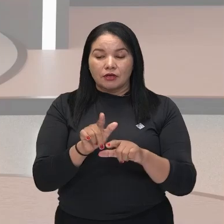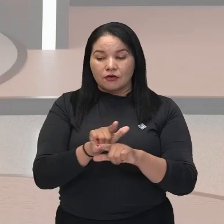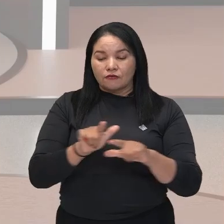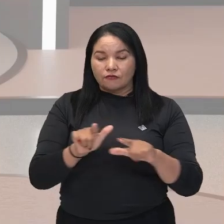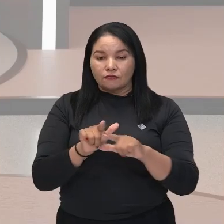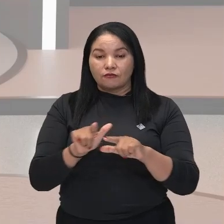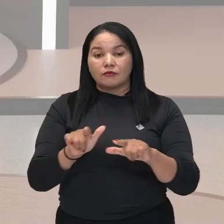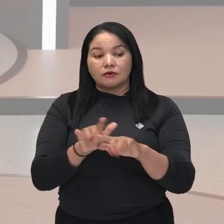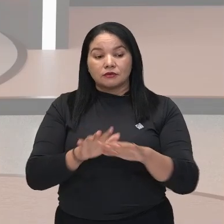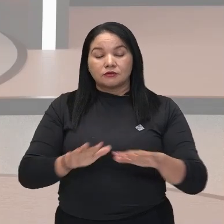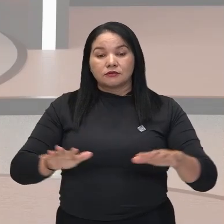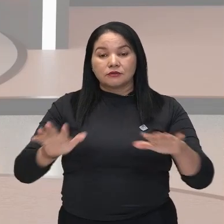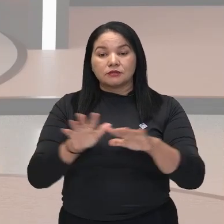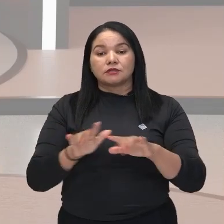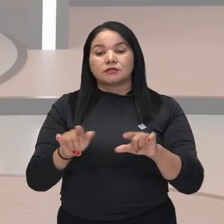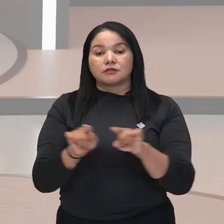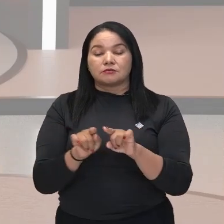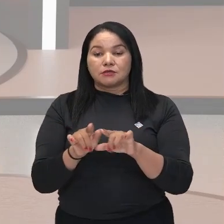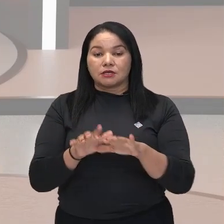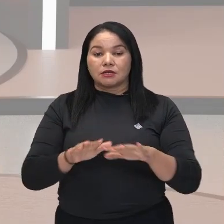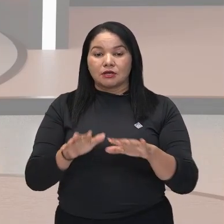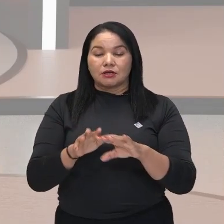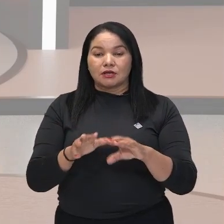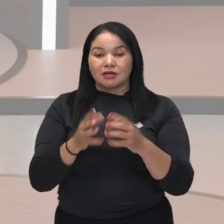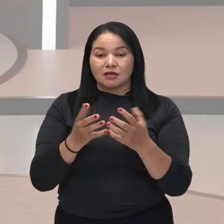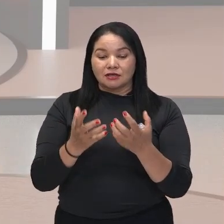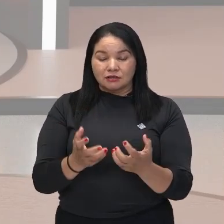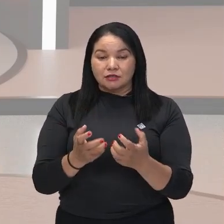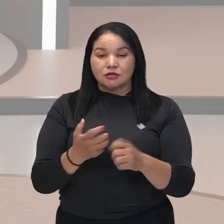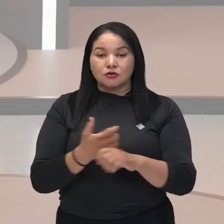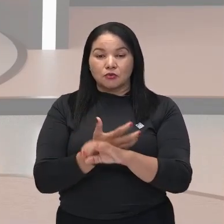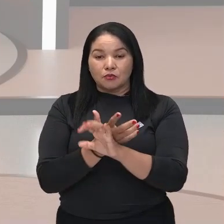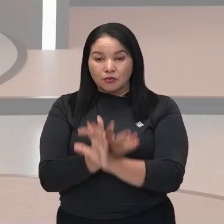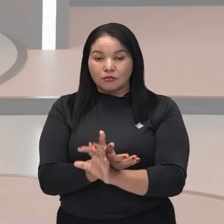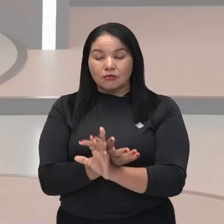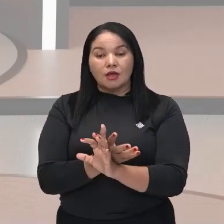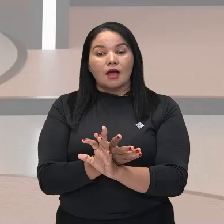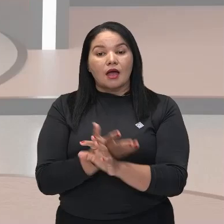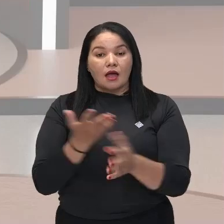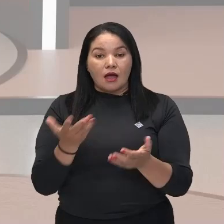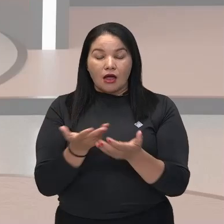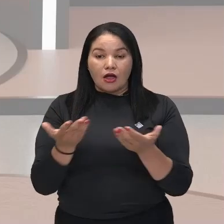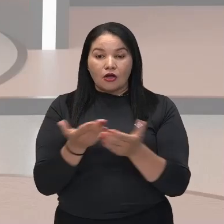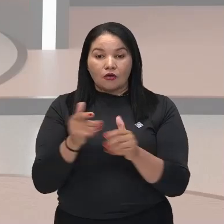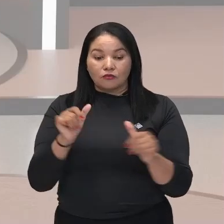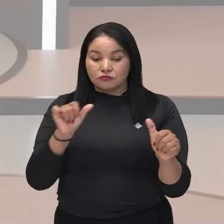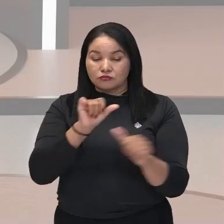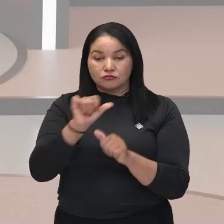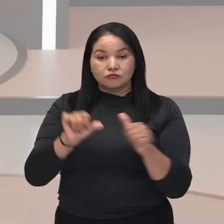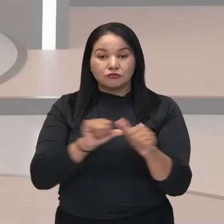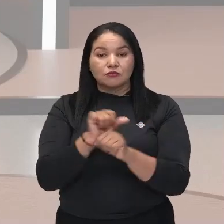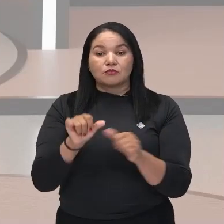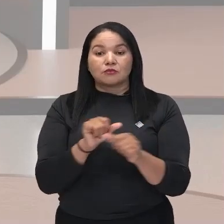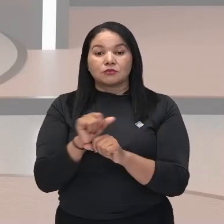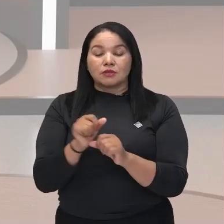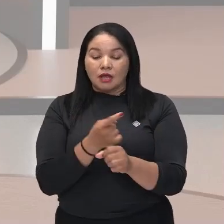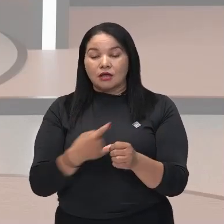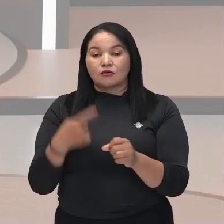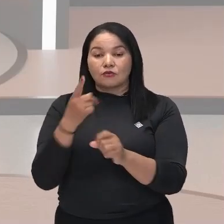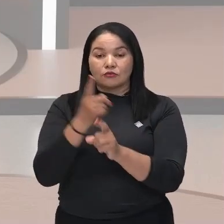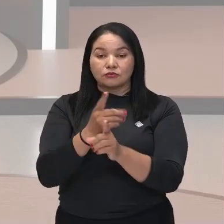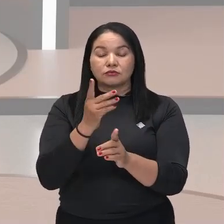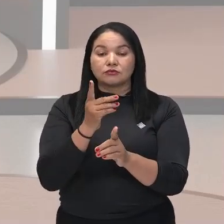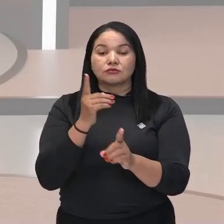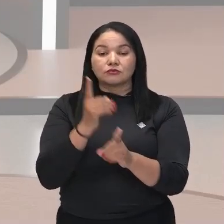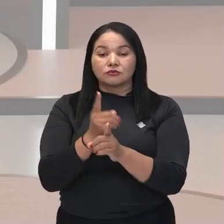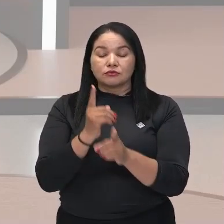sendo considerado árido, desértico. Imaginem encontrarem petróleo em toda essa região,